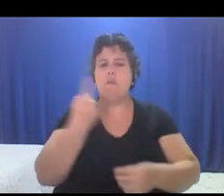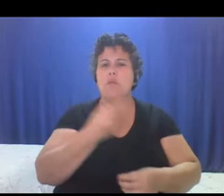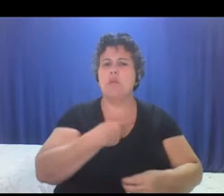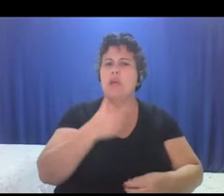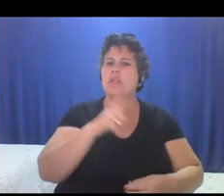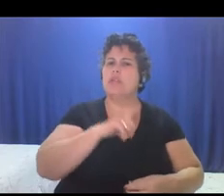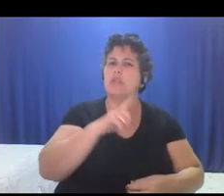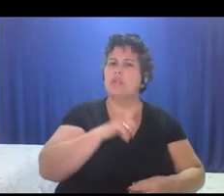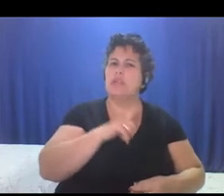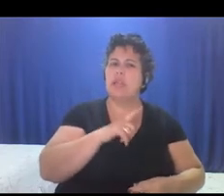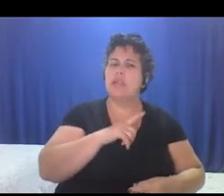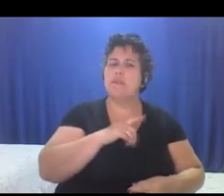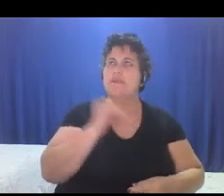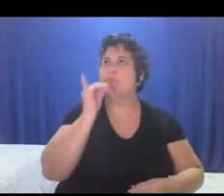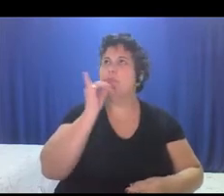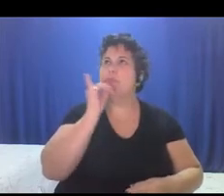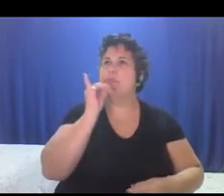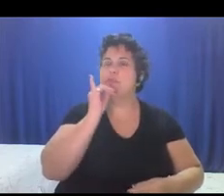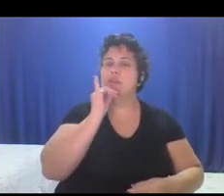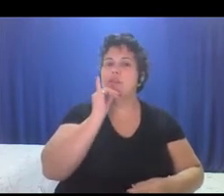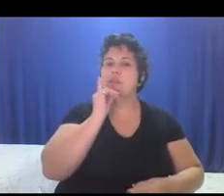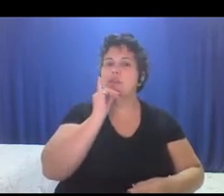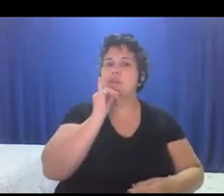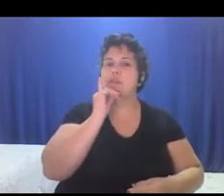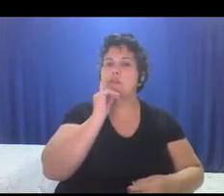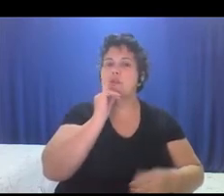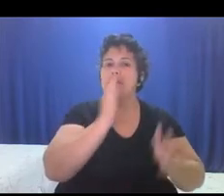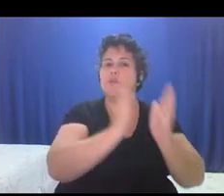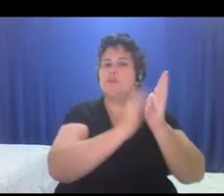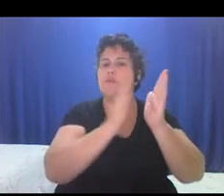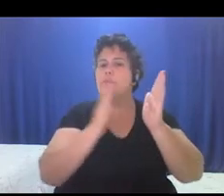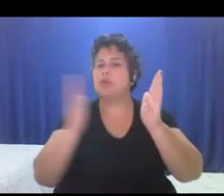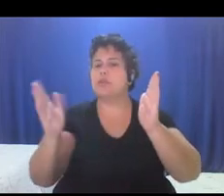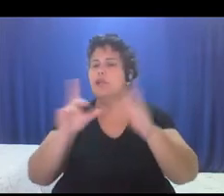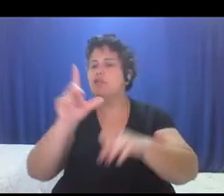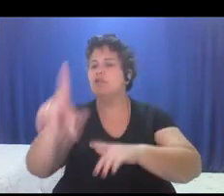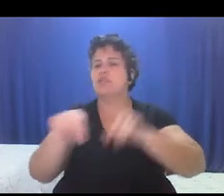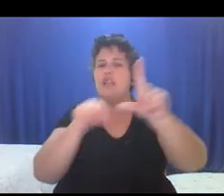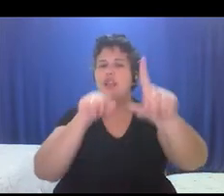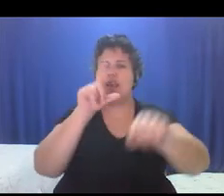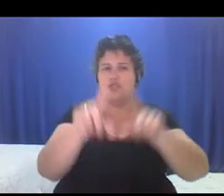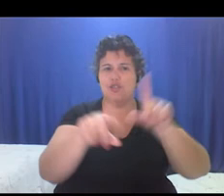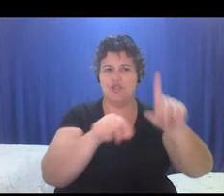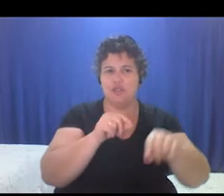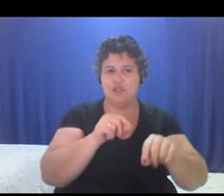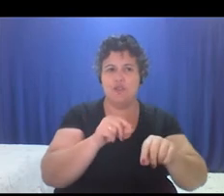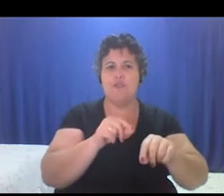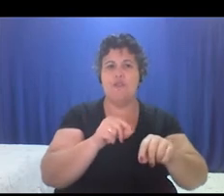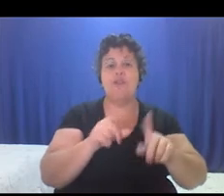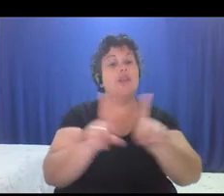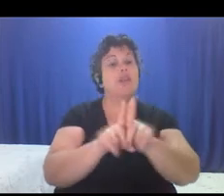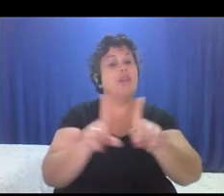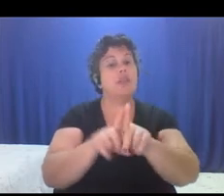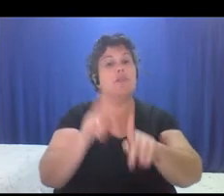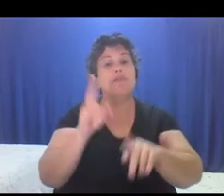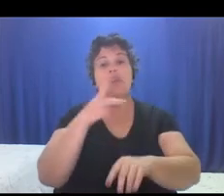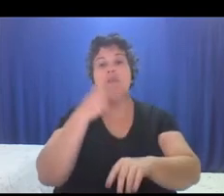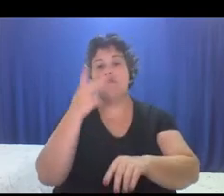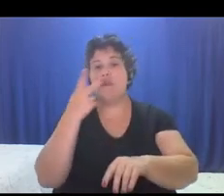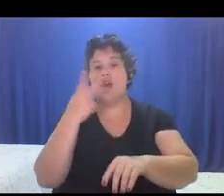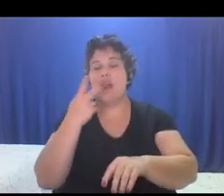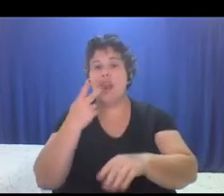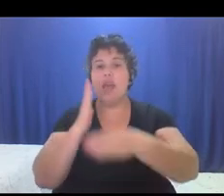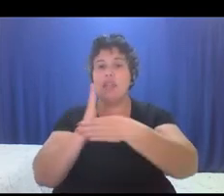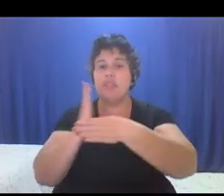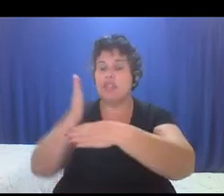por exemplo, para um processo seletivo, né? E depois a gente poderia falar um pouquinho também em relação ao onboarding, né? Que é a